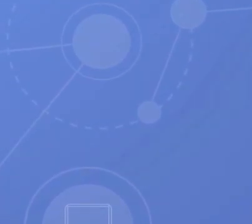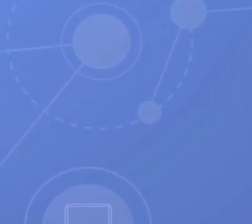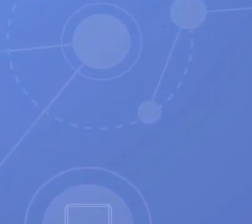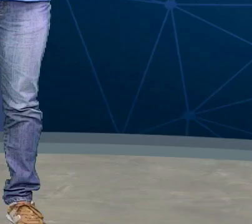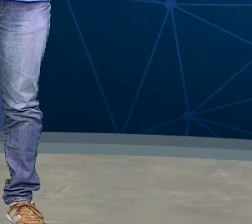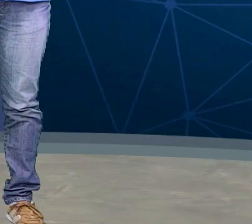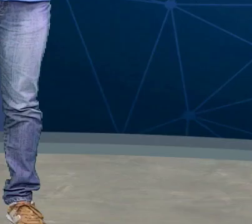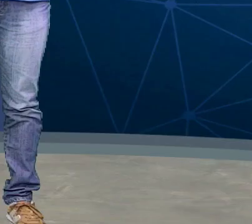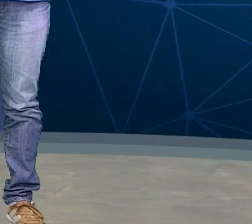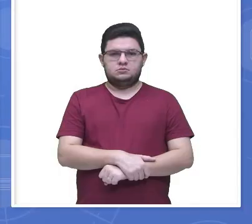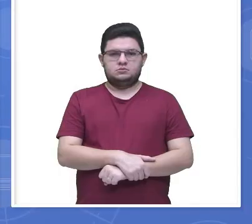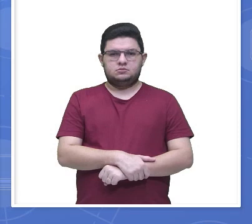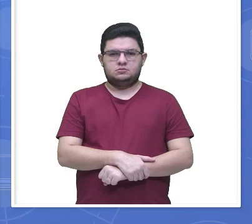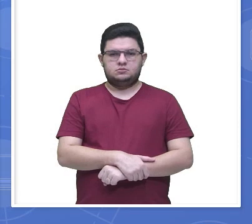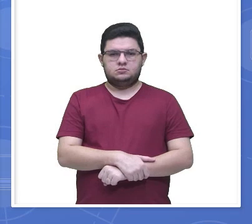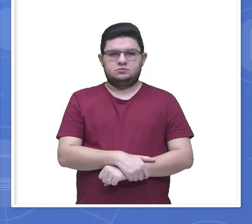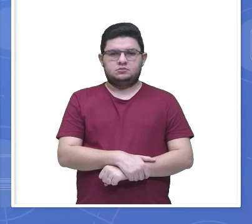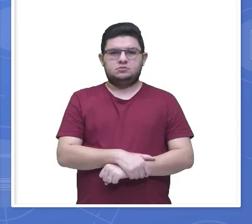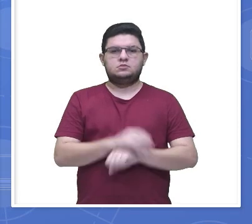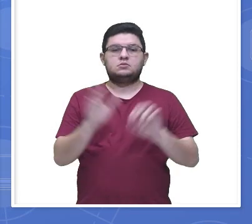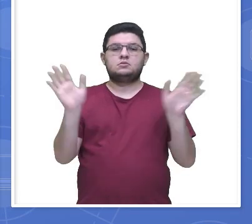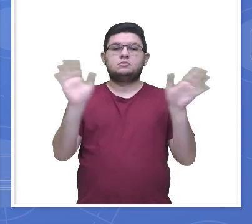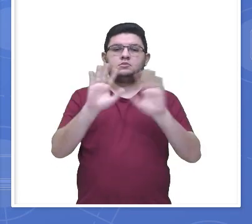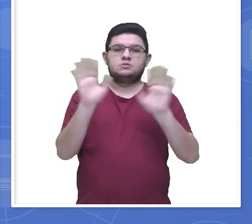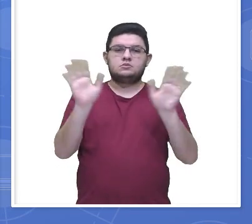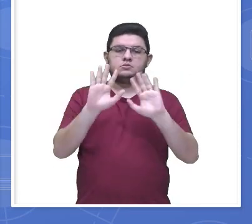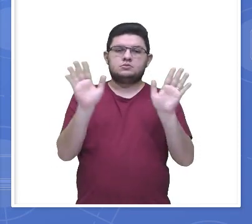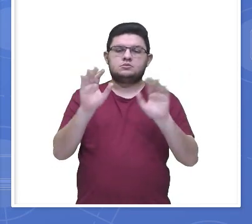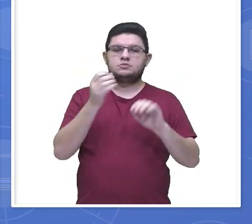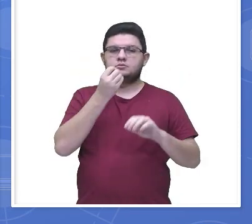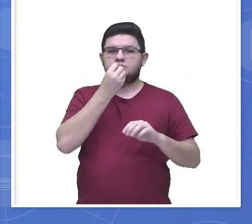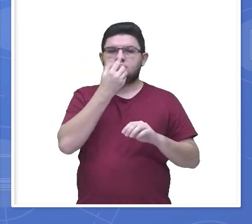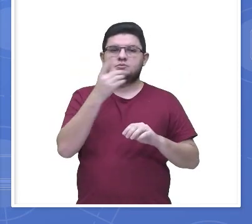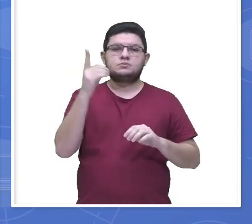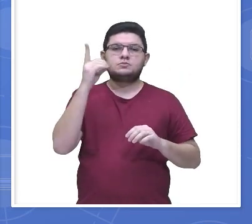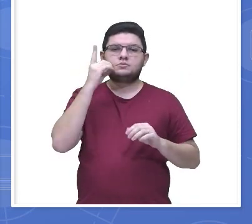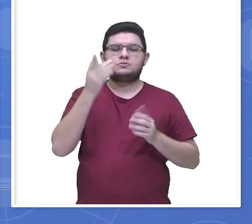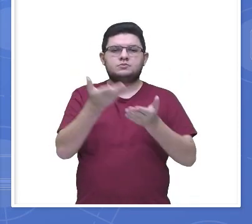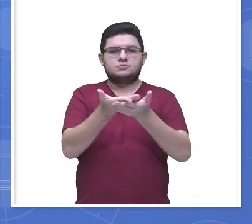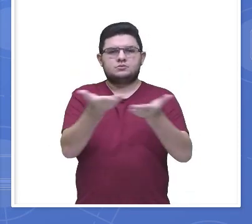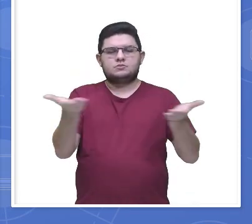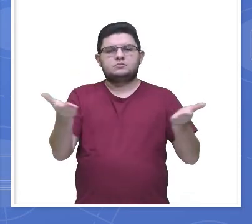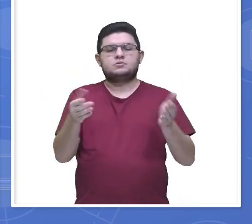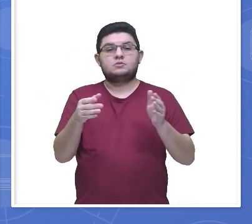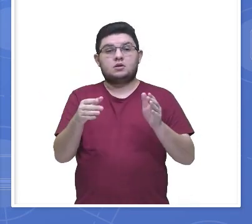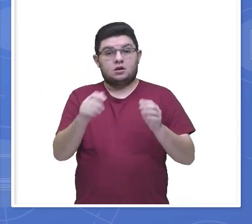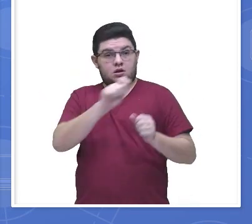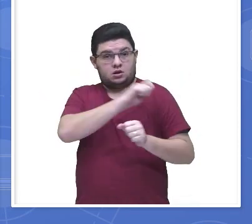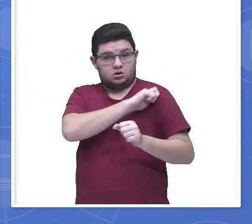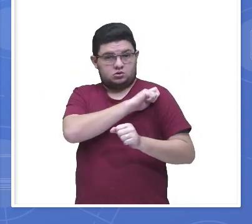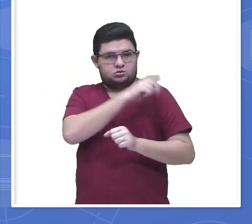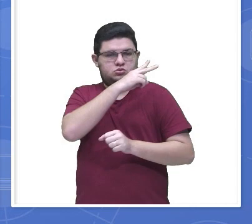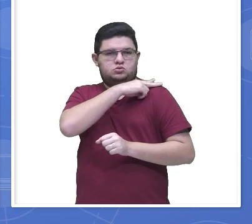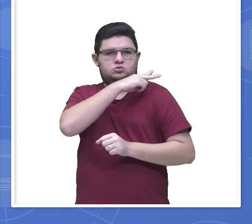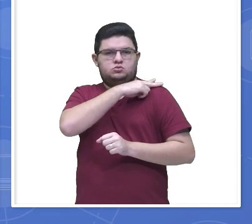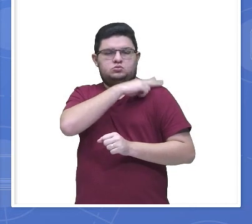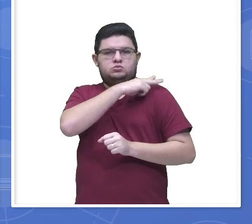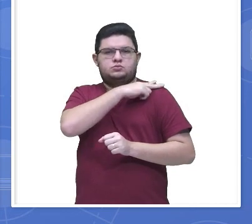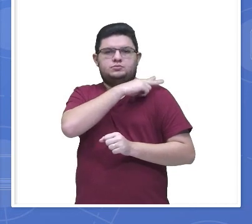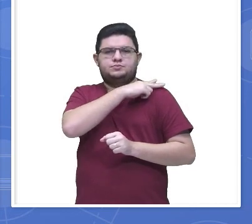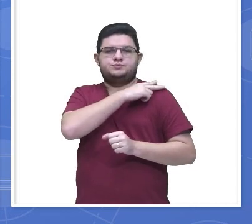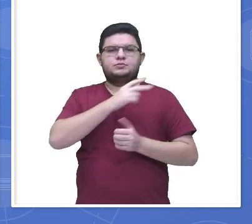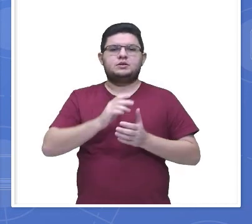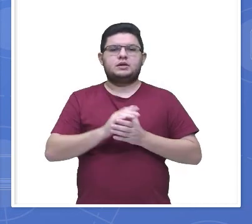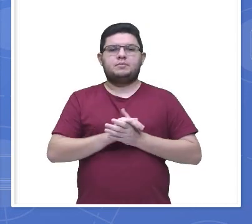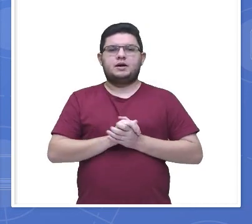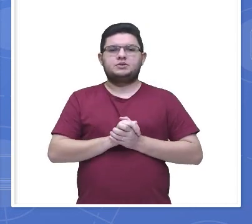Olá, muito bom dia a nossos alunos aí do segundo ano. Estamos no ar aí para mais uma aula de biologia. Hoje a gente vai estudar um pouquinho aí sobre o